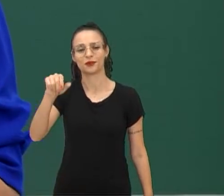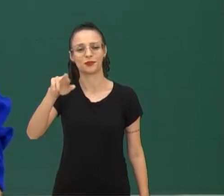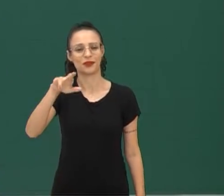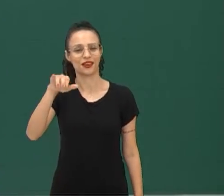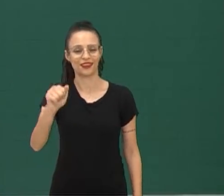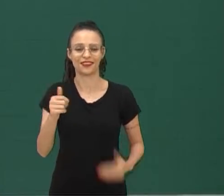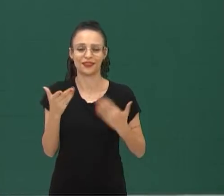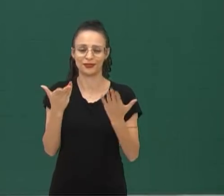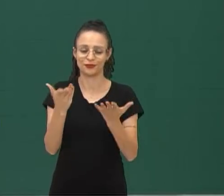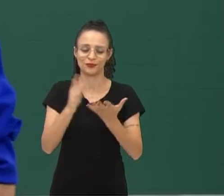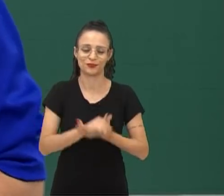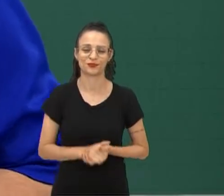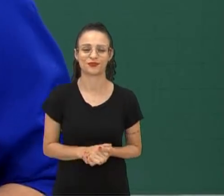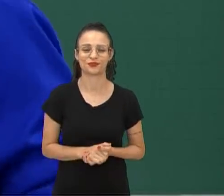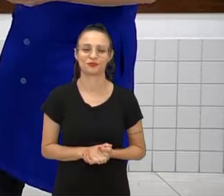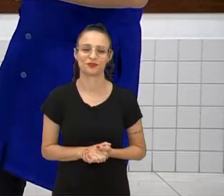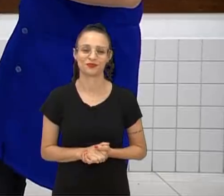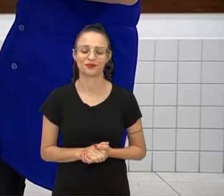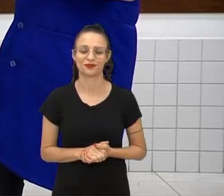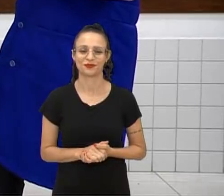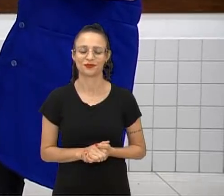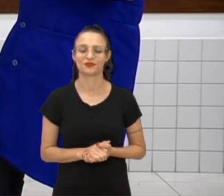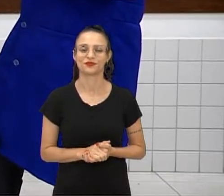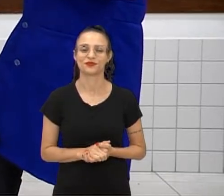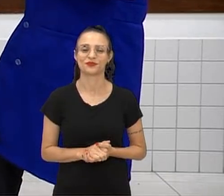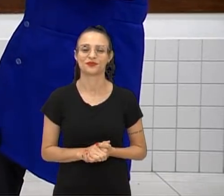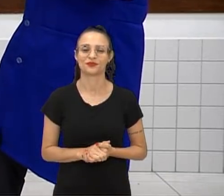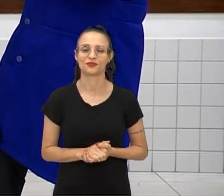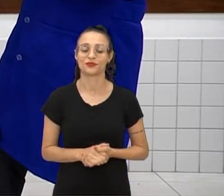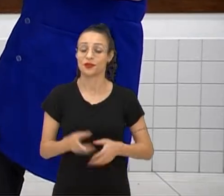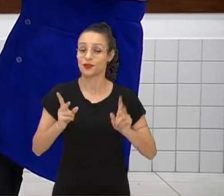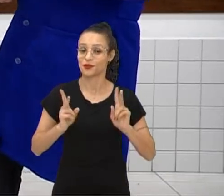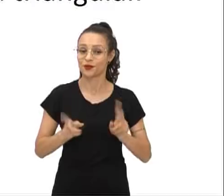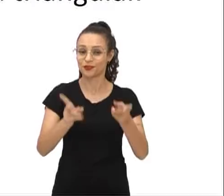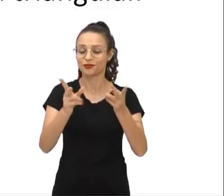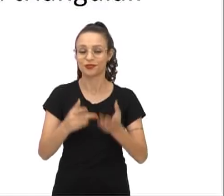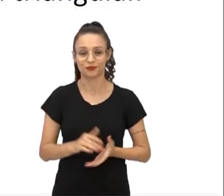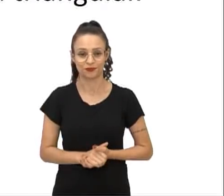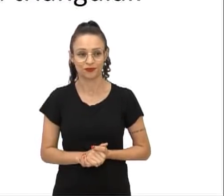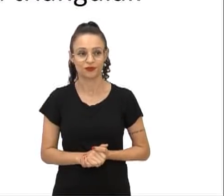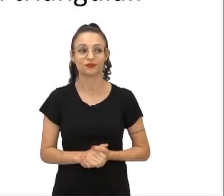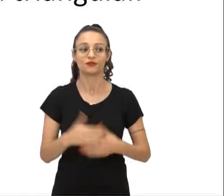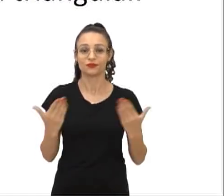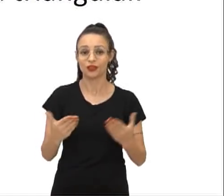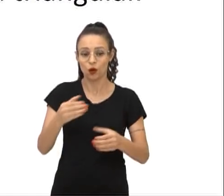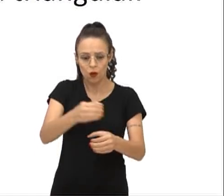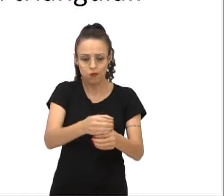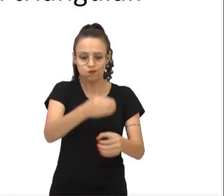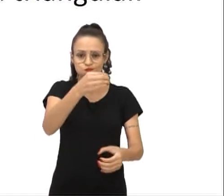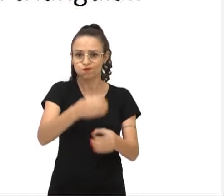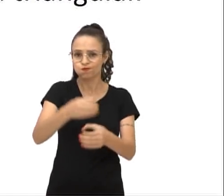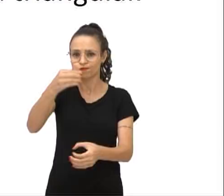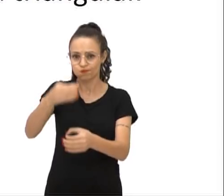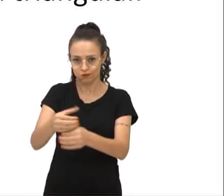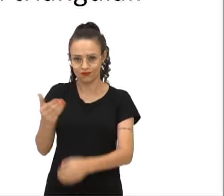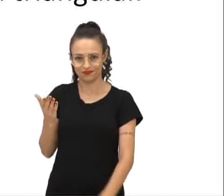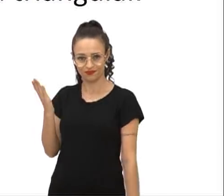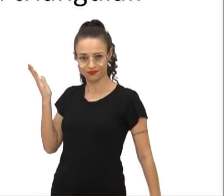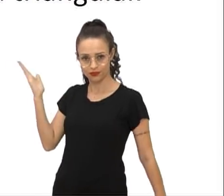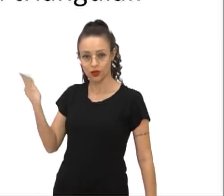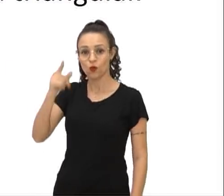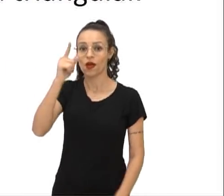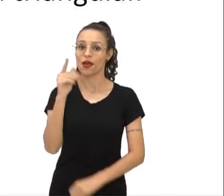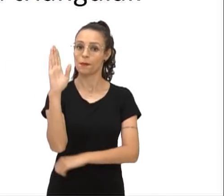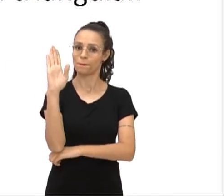de Jandaia do Sul. Continuando, os pinos. Os pinos são feitos de madeira rígida